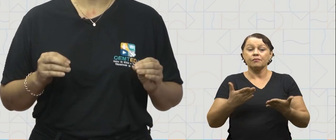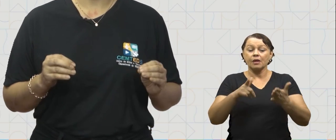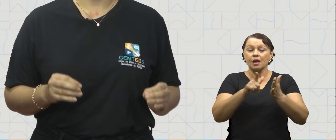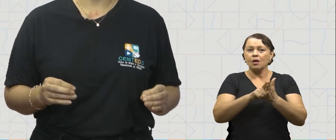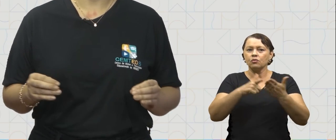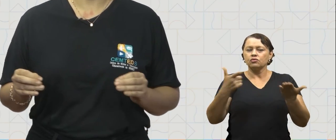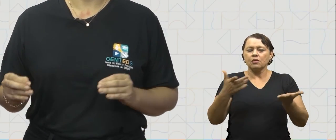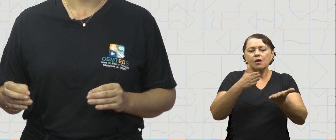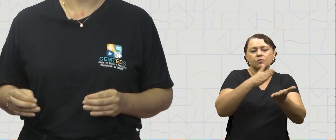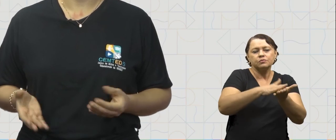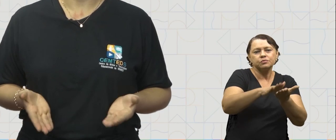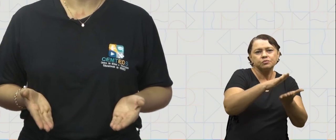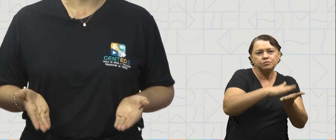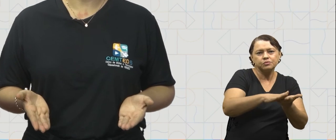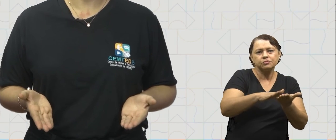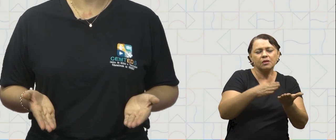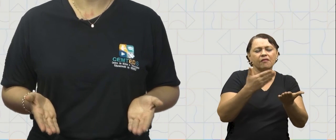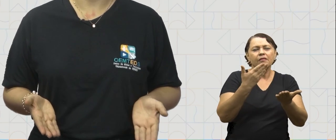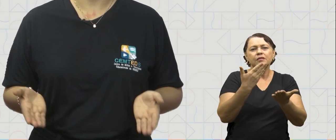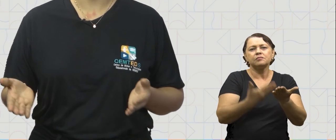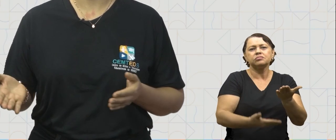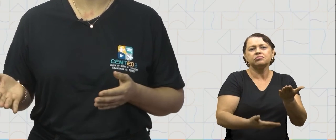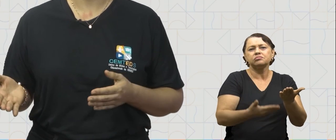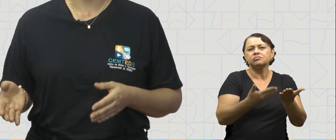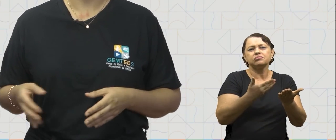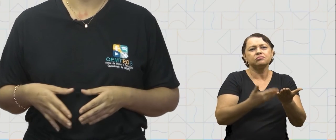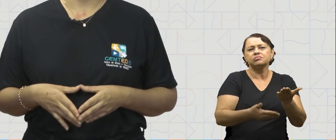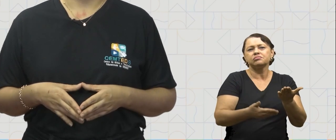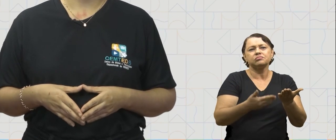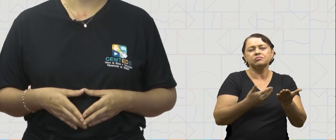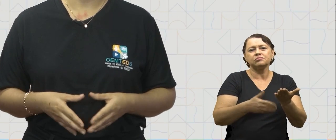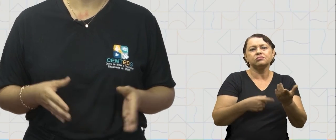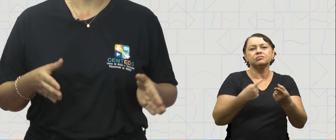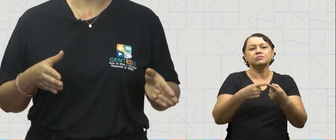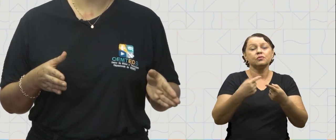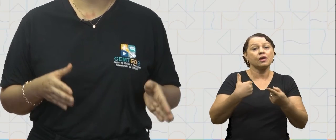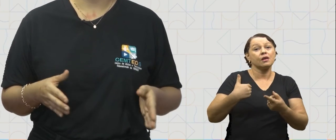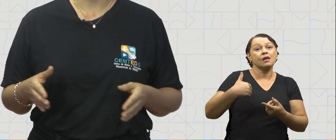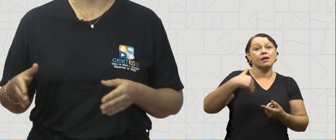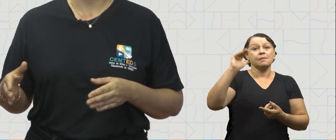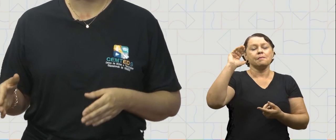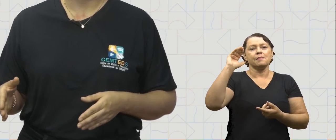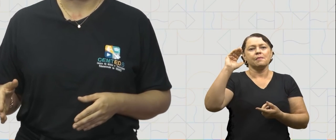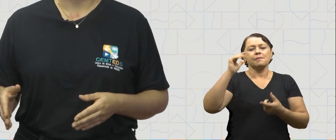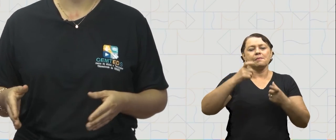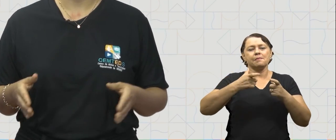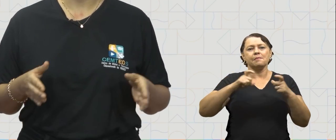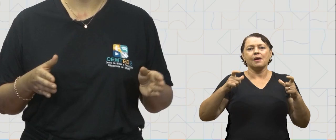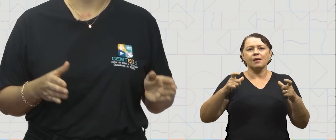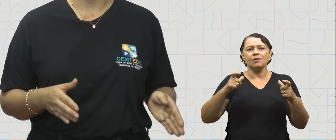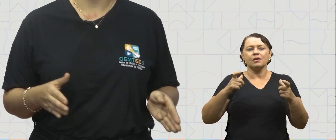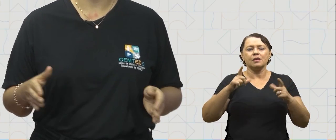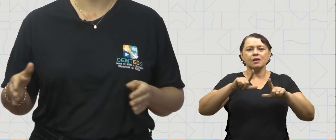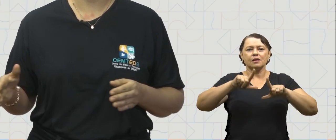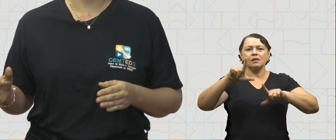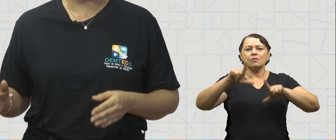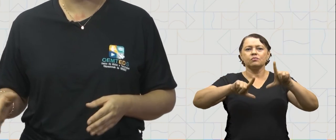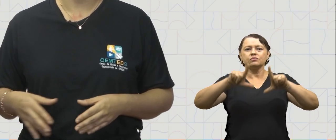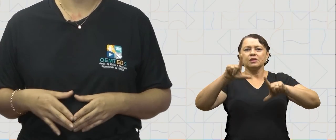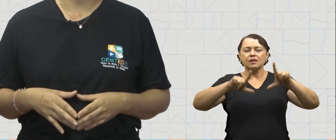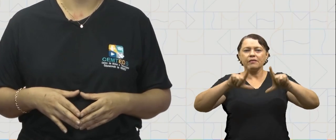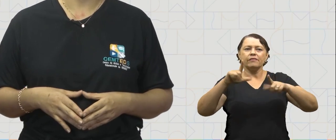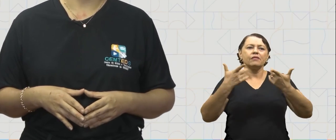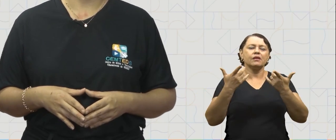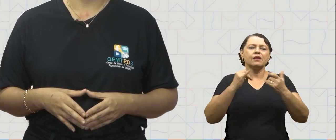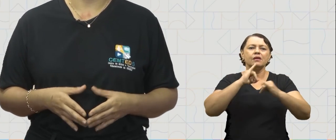O jornal impresso vem perdendo seu espaço para os jornais digitais e para outros